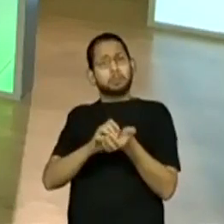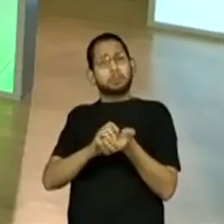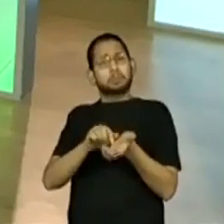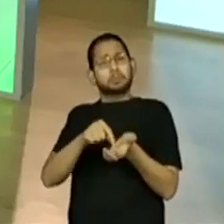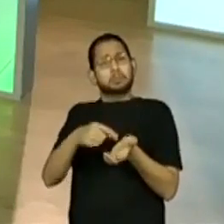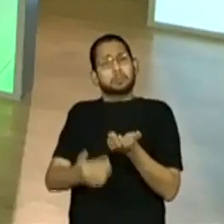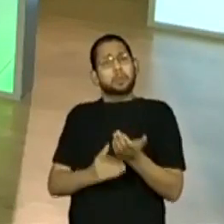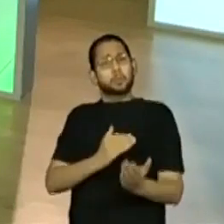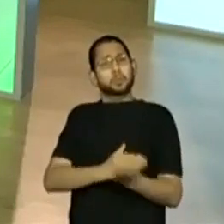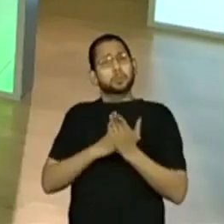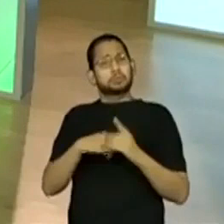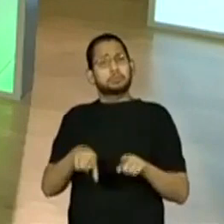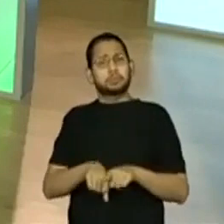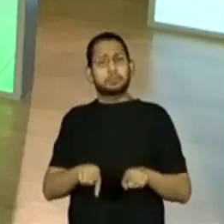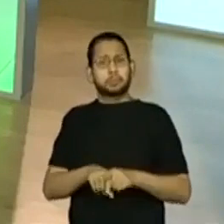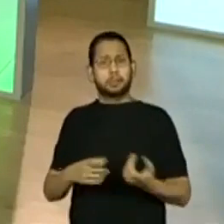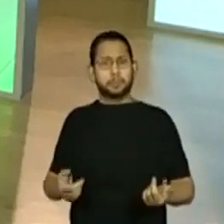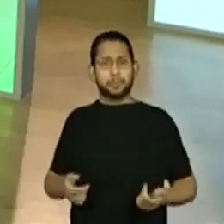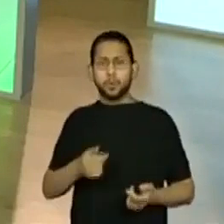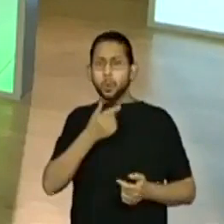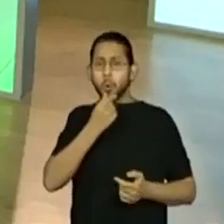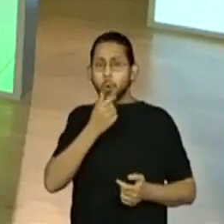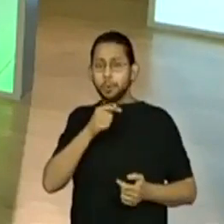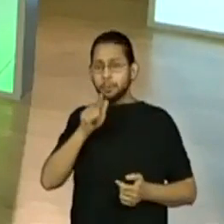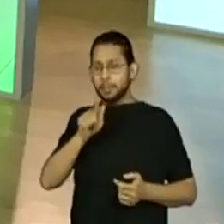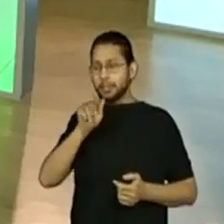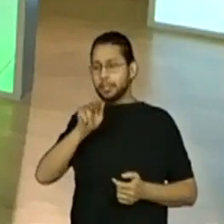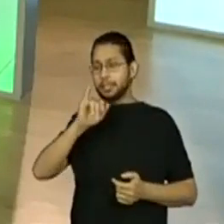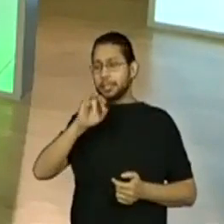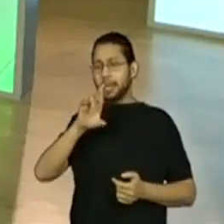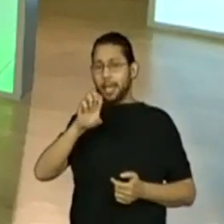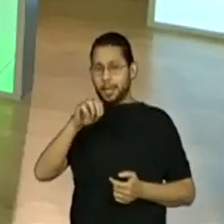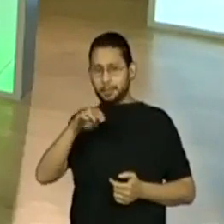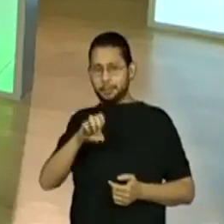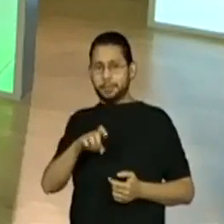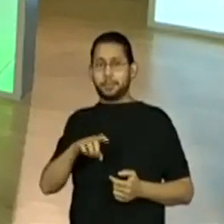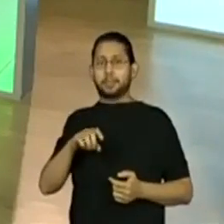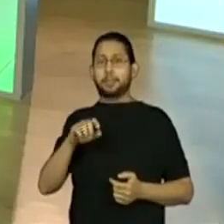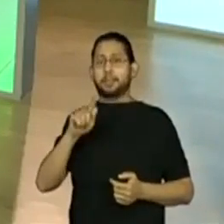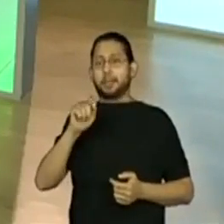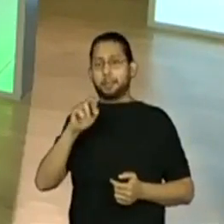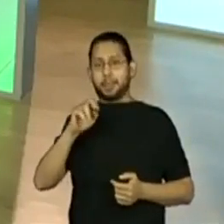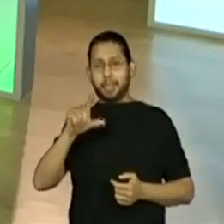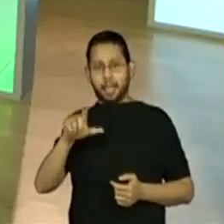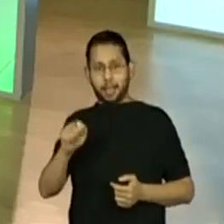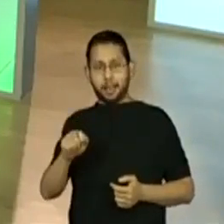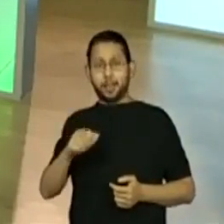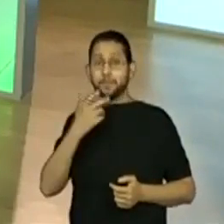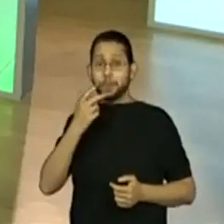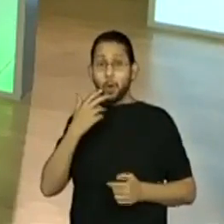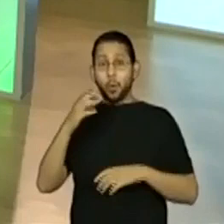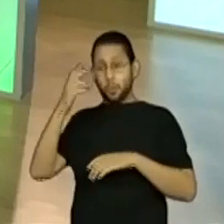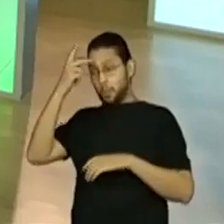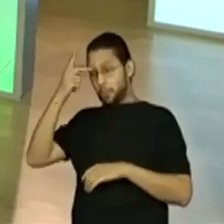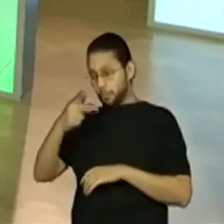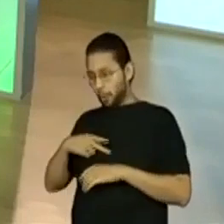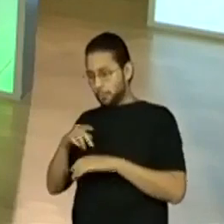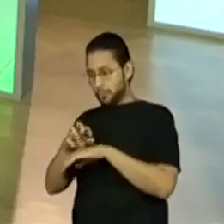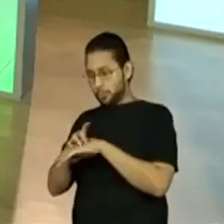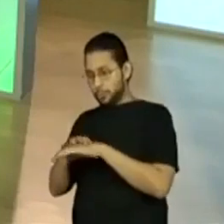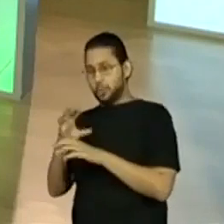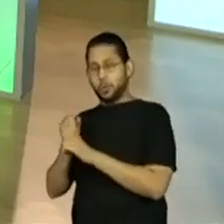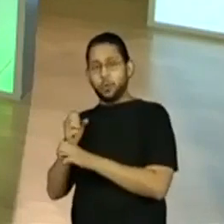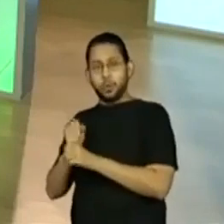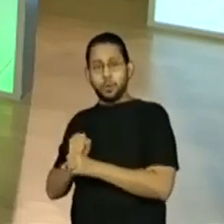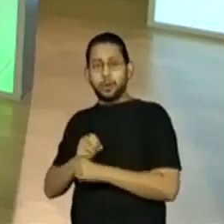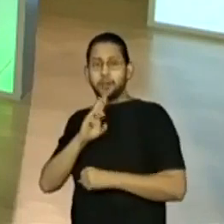né? O Guilherme, o Dimitri, a Gabriela e a Maria Luísa falaram que fizeram a conta e eles chegaram no